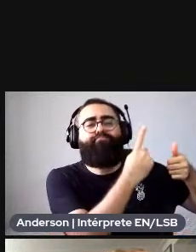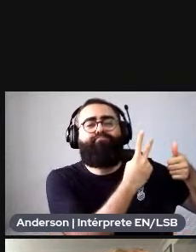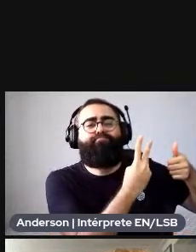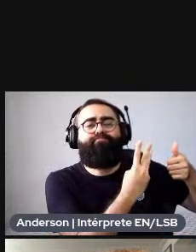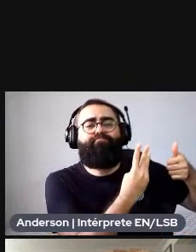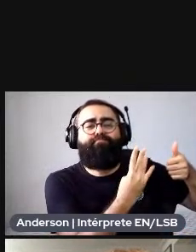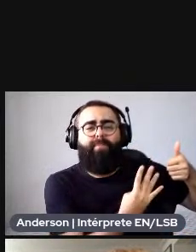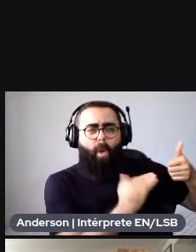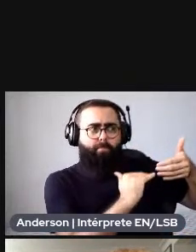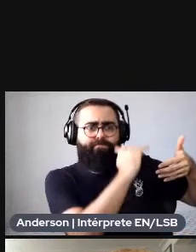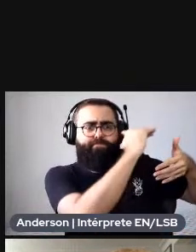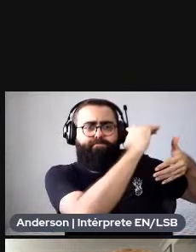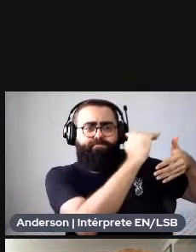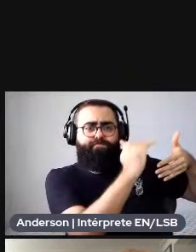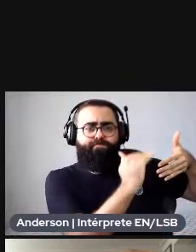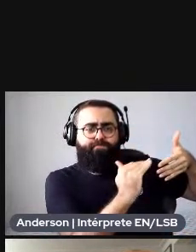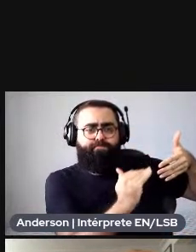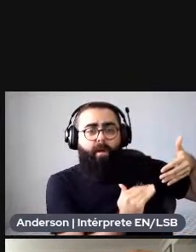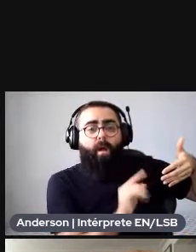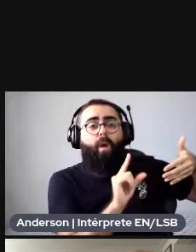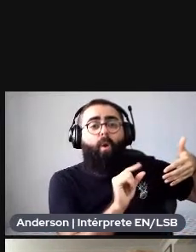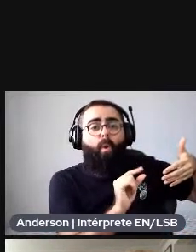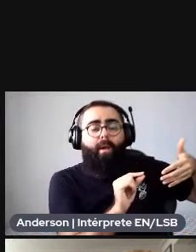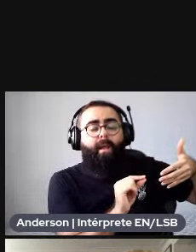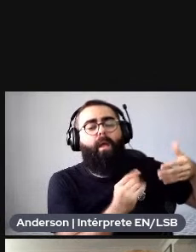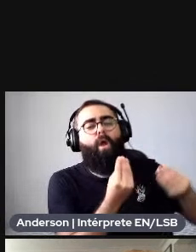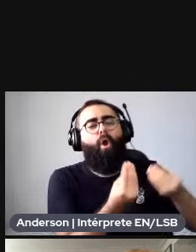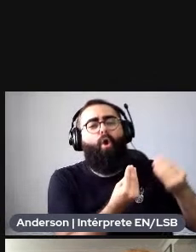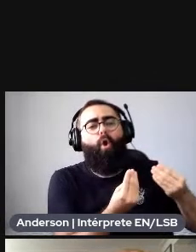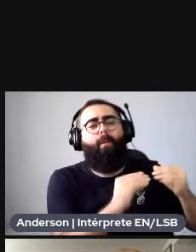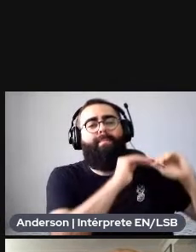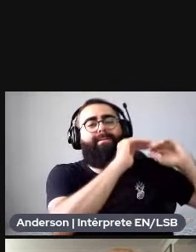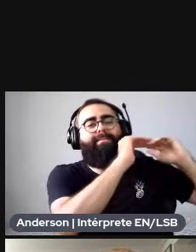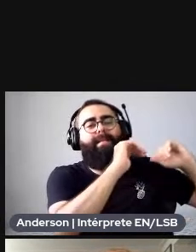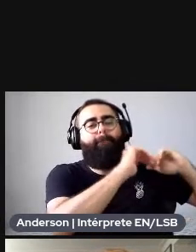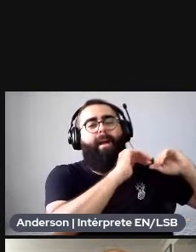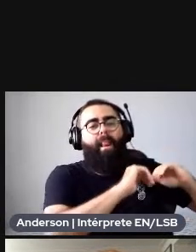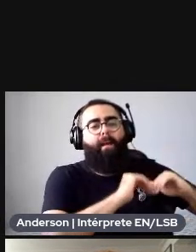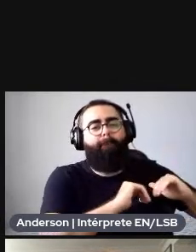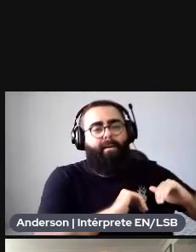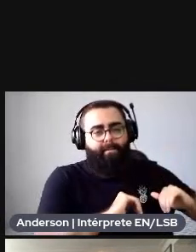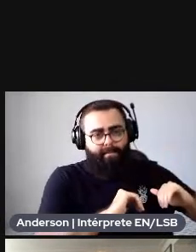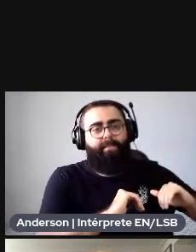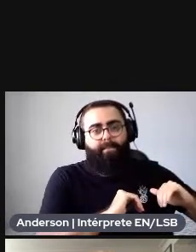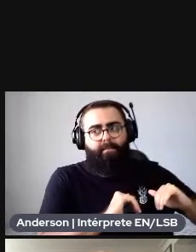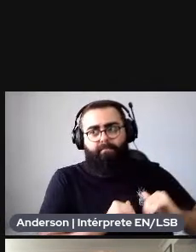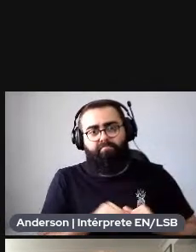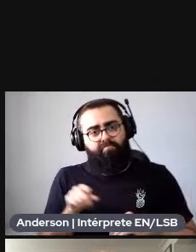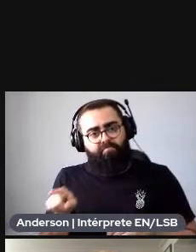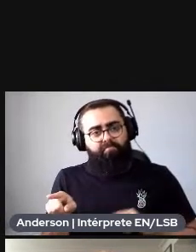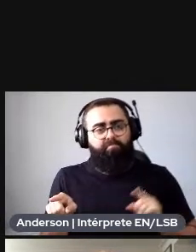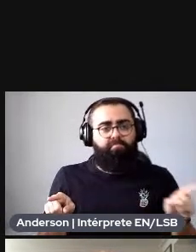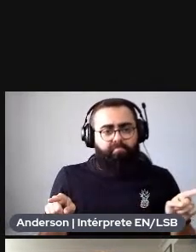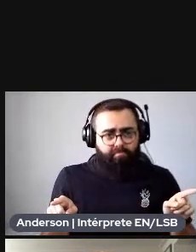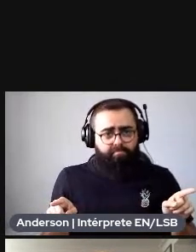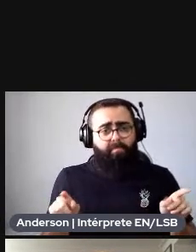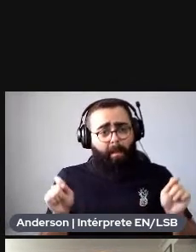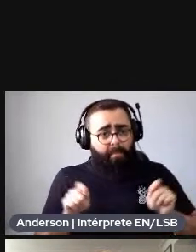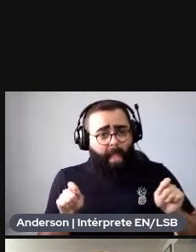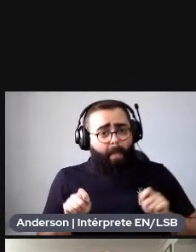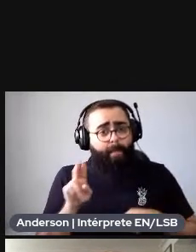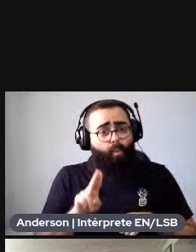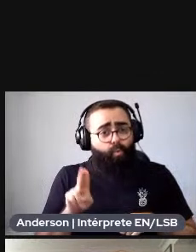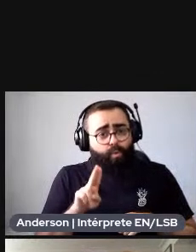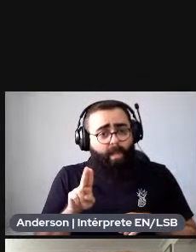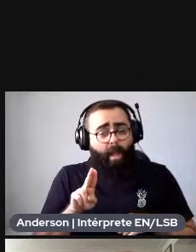para explicar, digamos assim, o funcionamento dos sistemas linguísticos. E eu